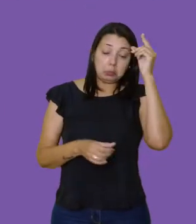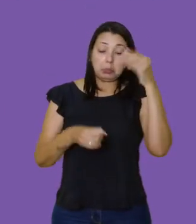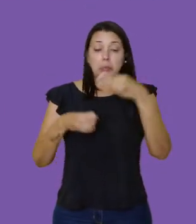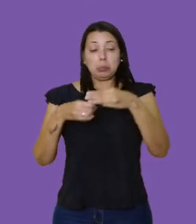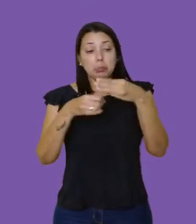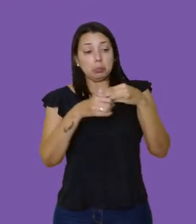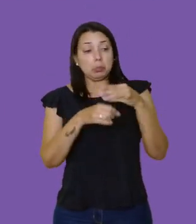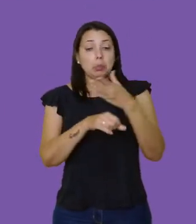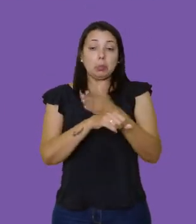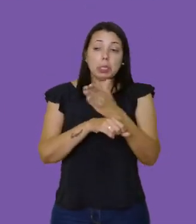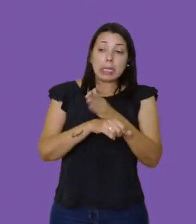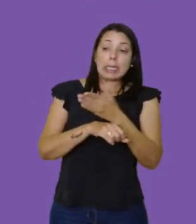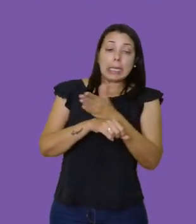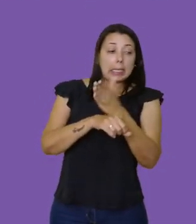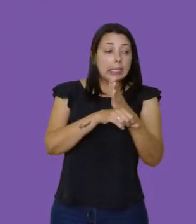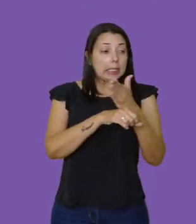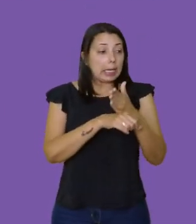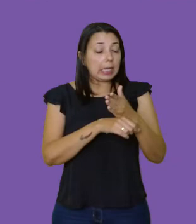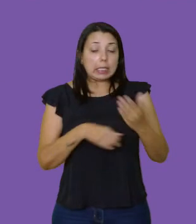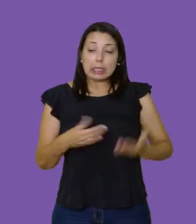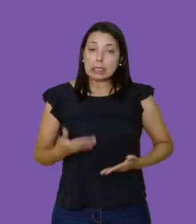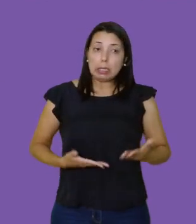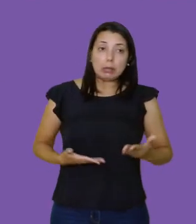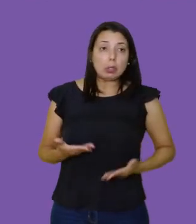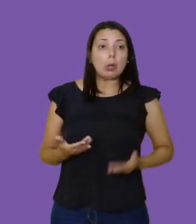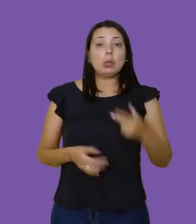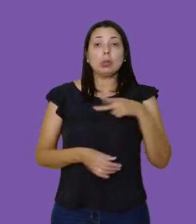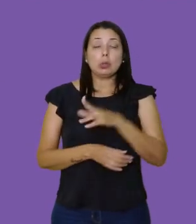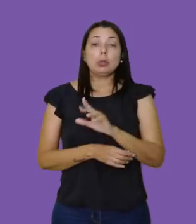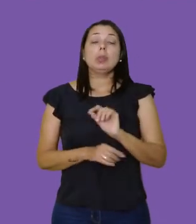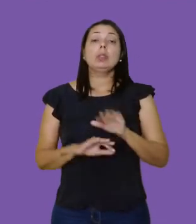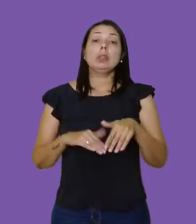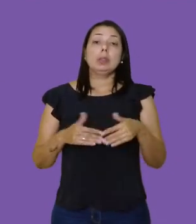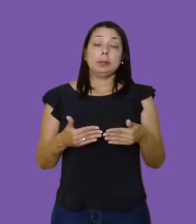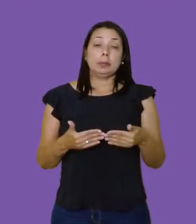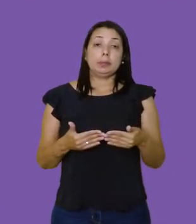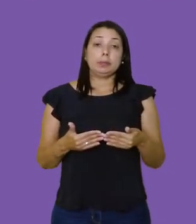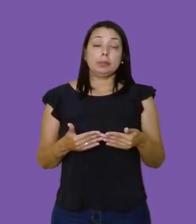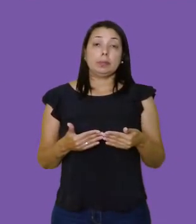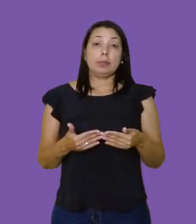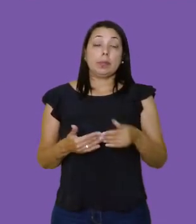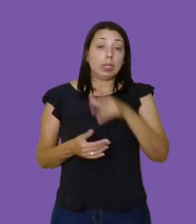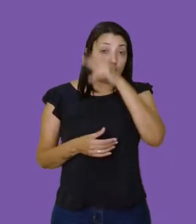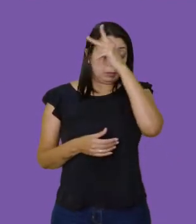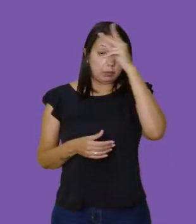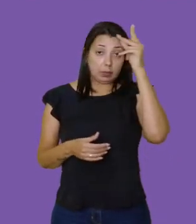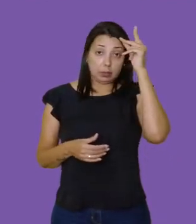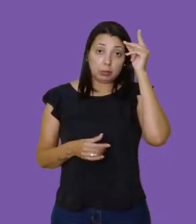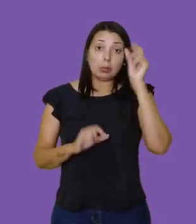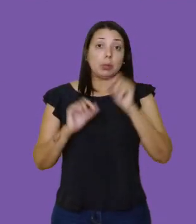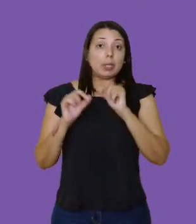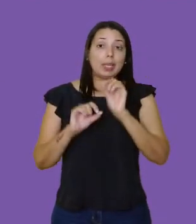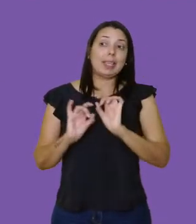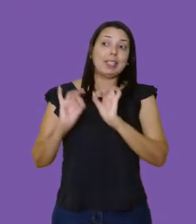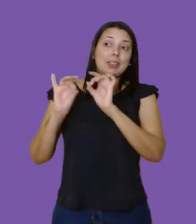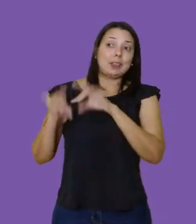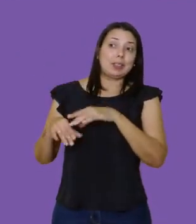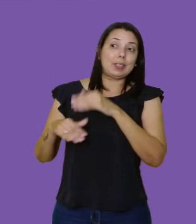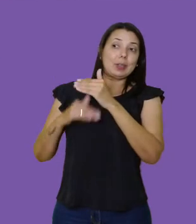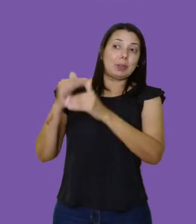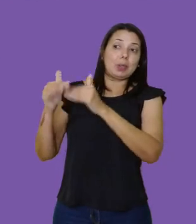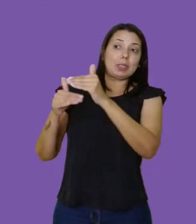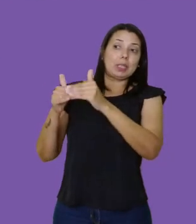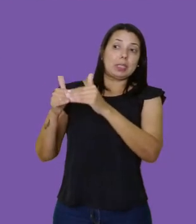treinada, né, os servidores foram treinados permanentemente. As prefeituras estão sendo excluídas do